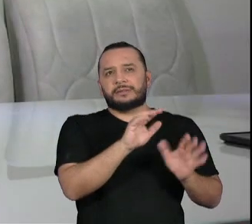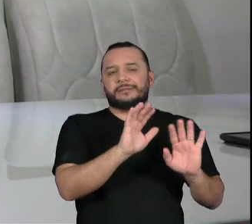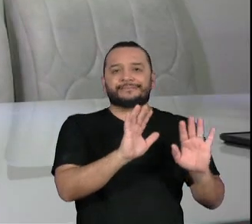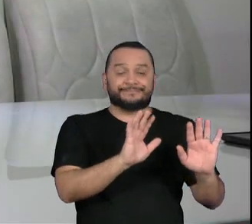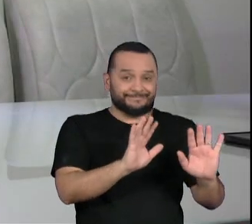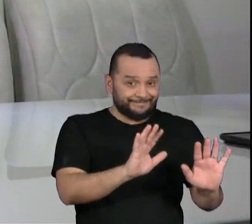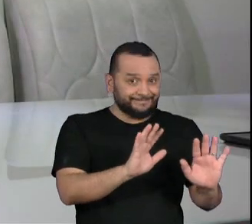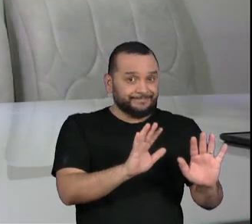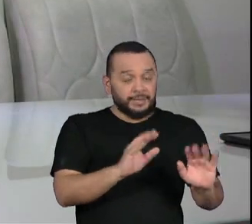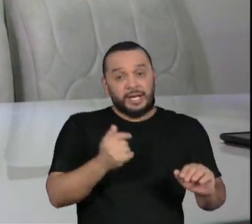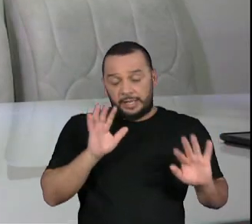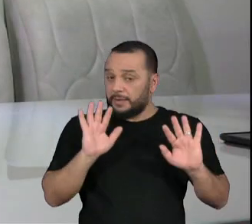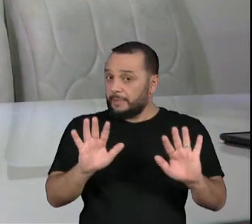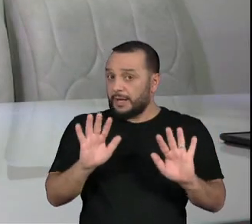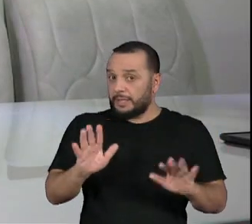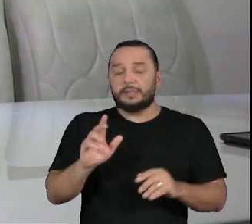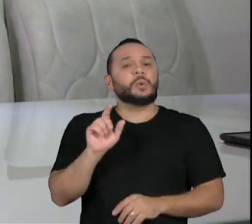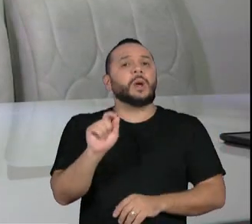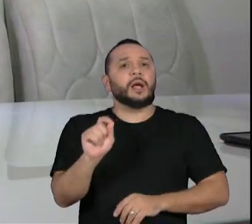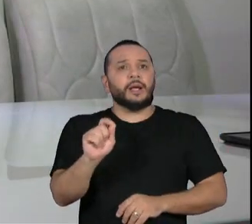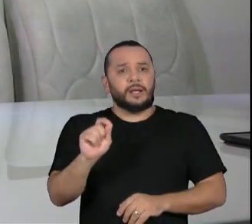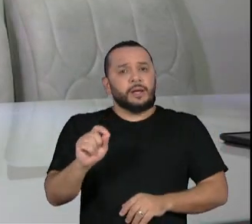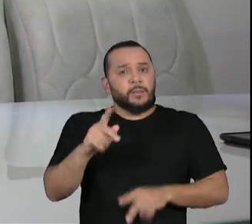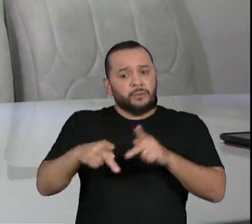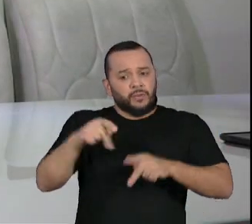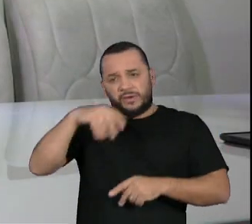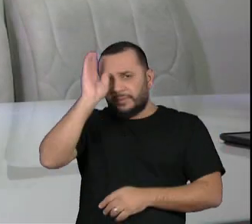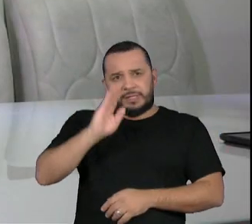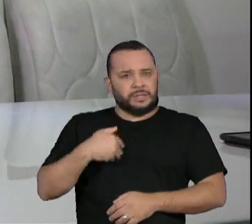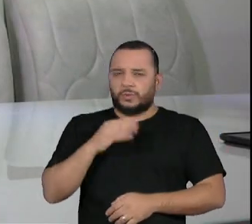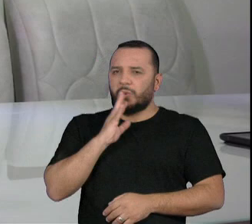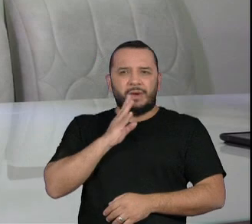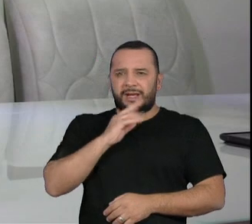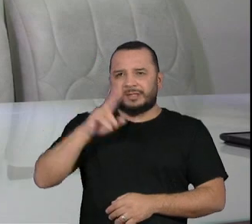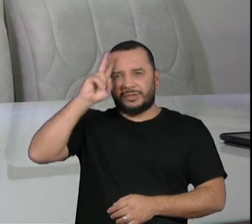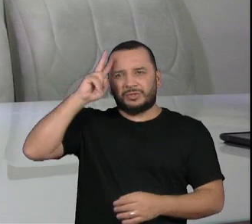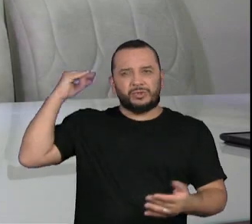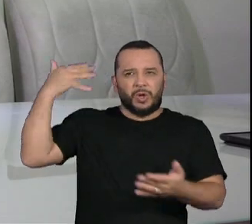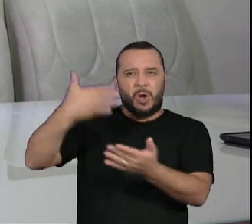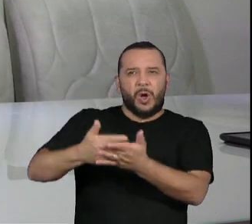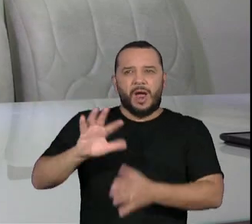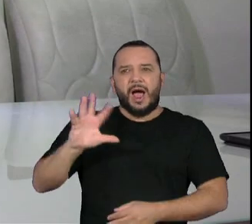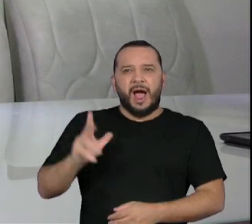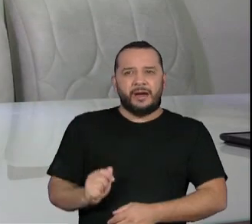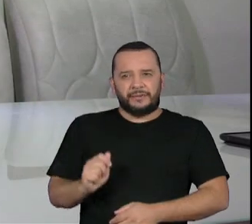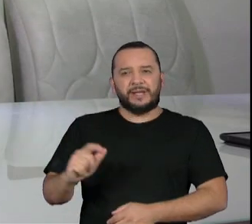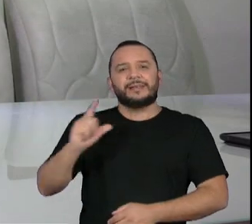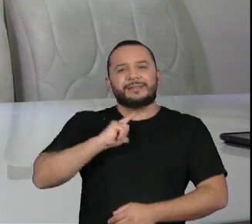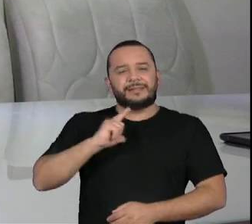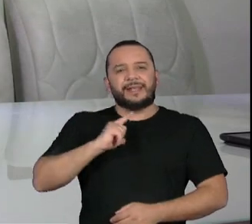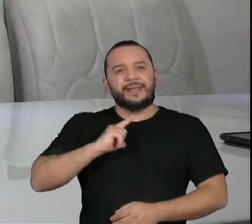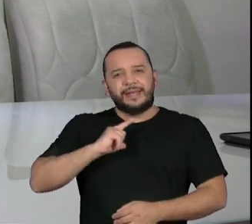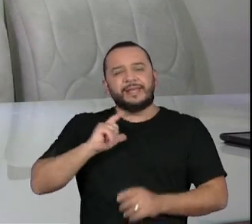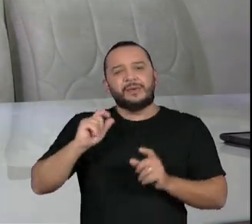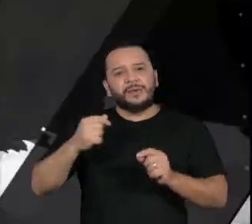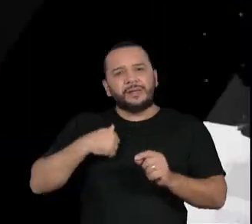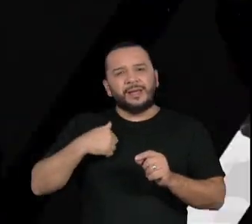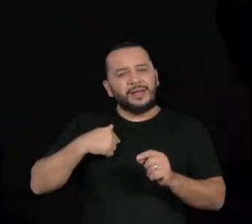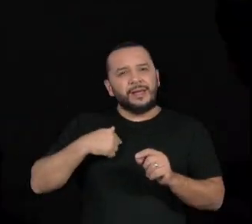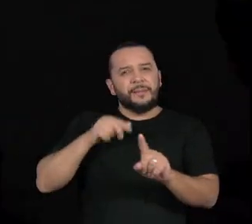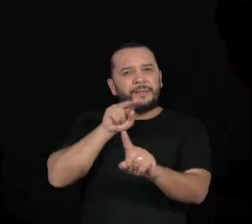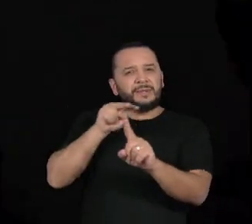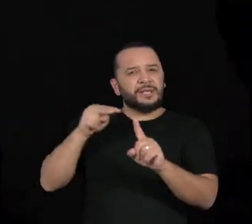têm a mesma raiz, né? Que é o fato do brasileiro não conhecer a história da África e ter uma visão imaginada do que é o continente